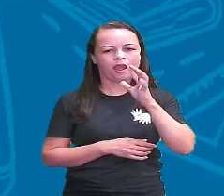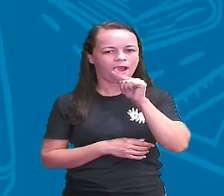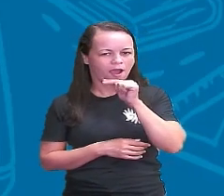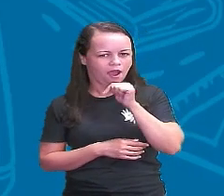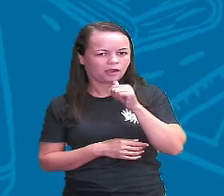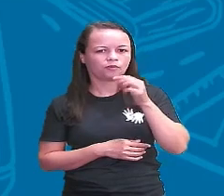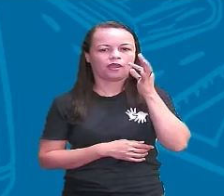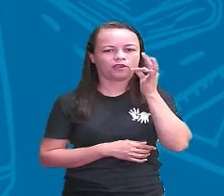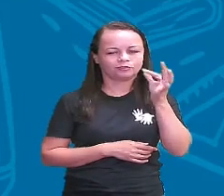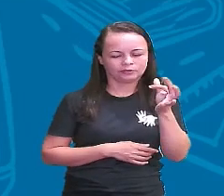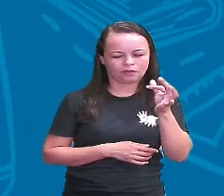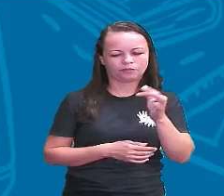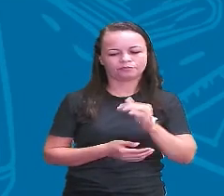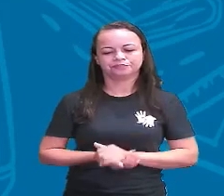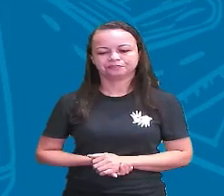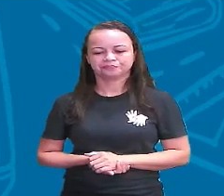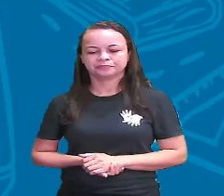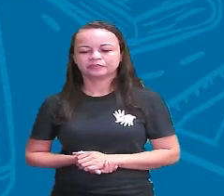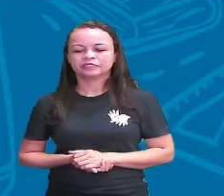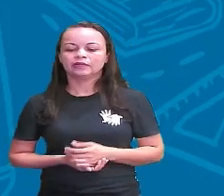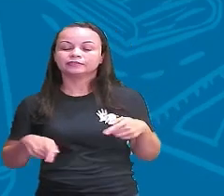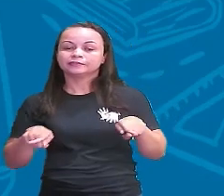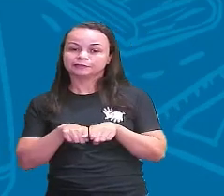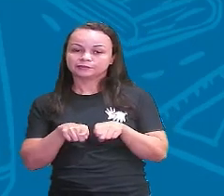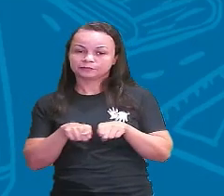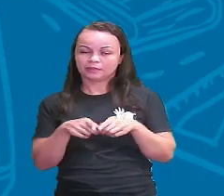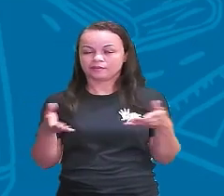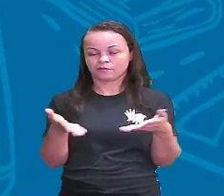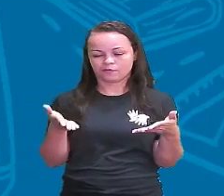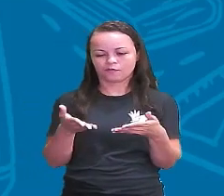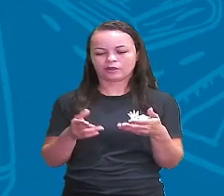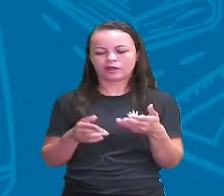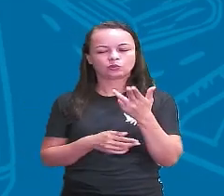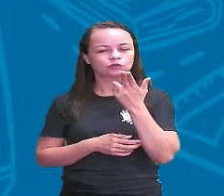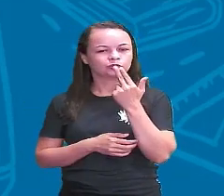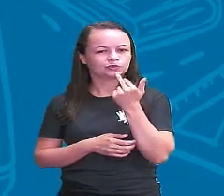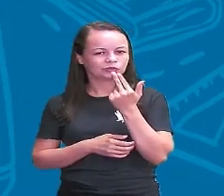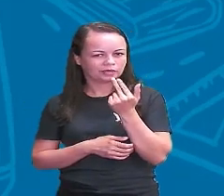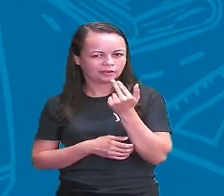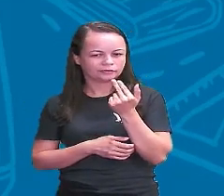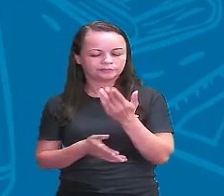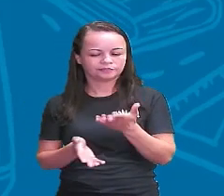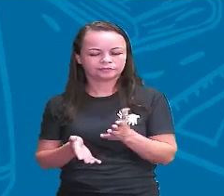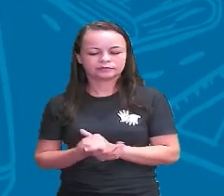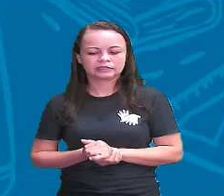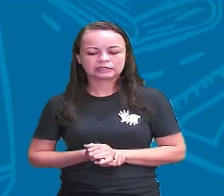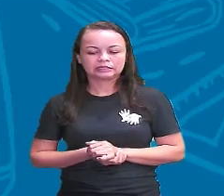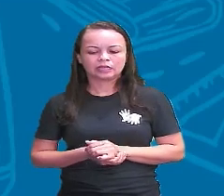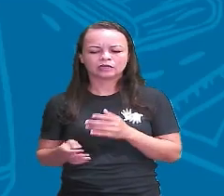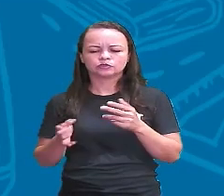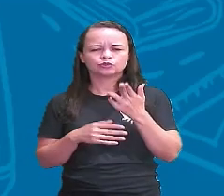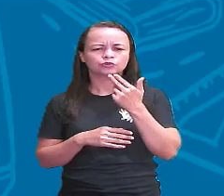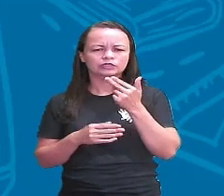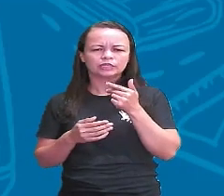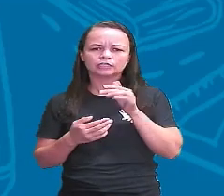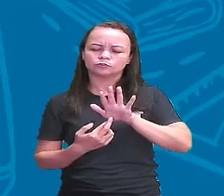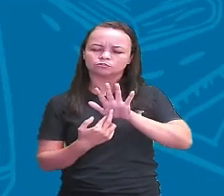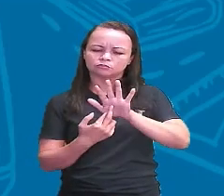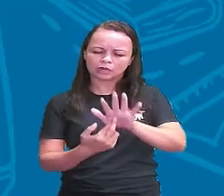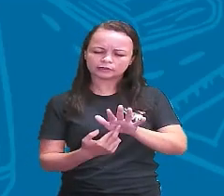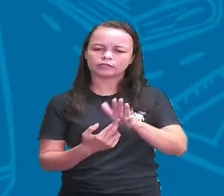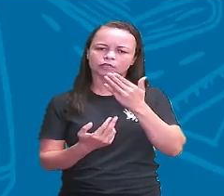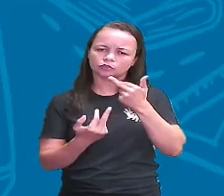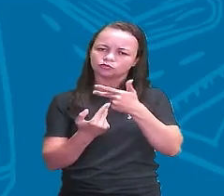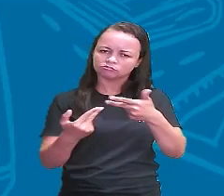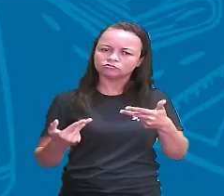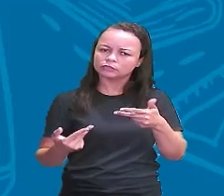E então, nós chegamos na questão dos nutrientes. Os nutrientes, elas são substâncias presentes nos alimentos.